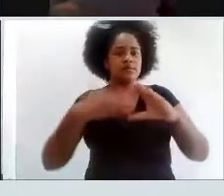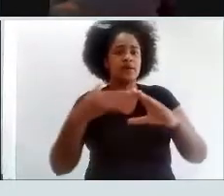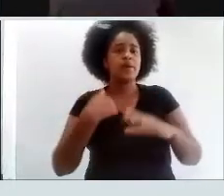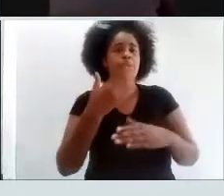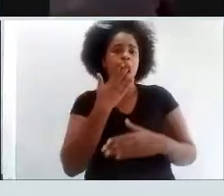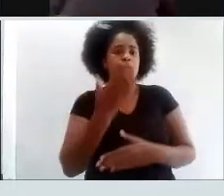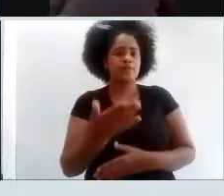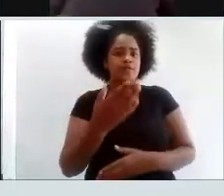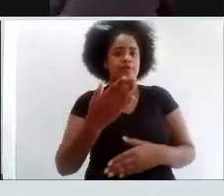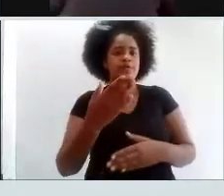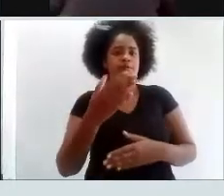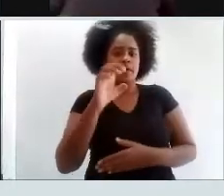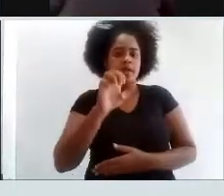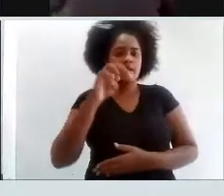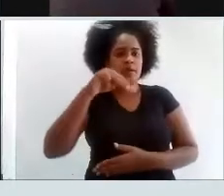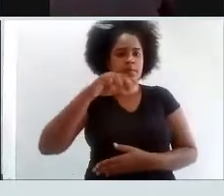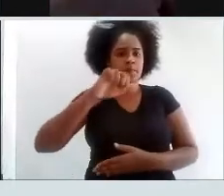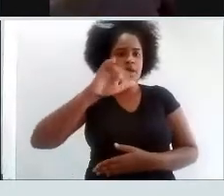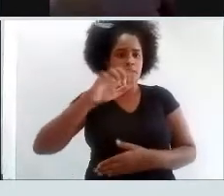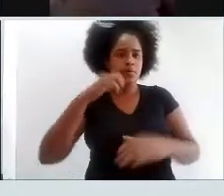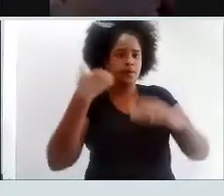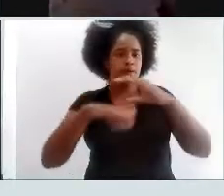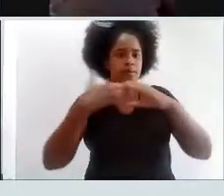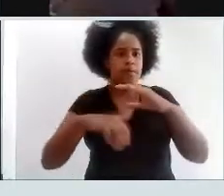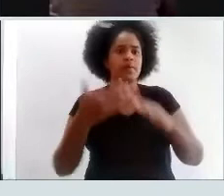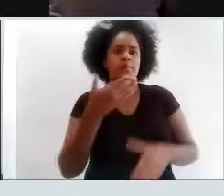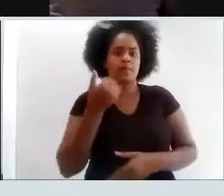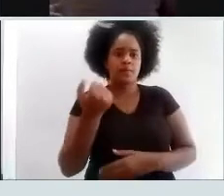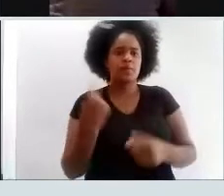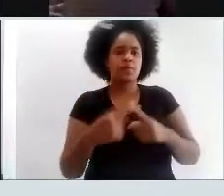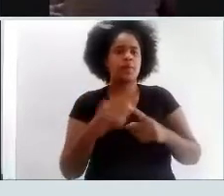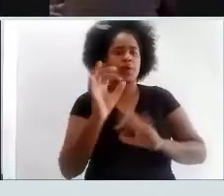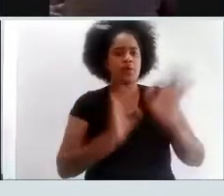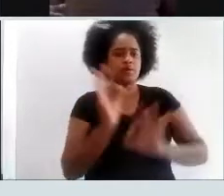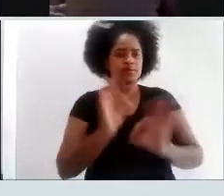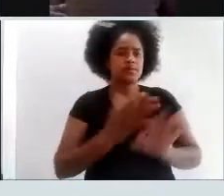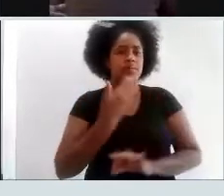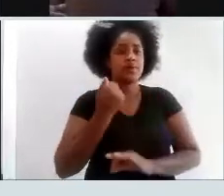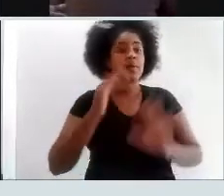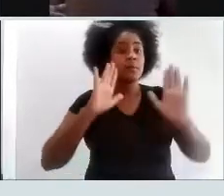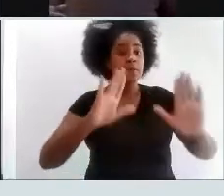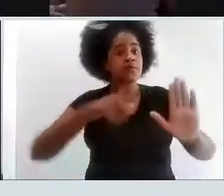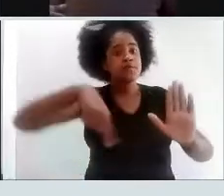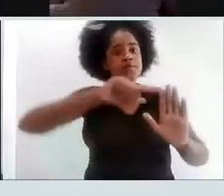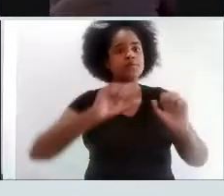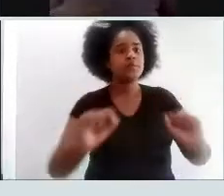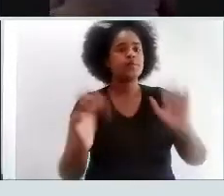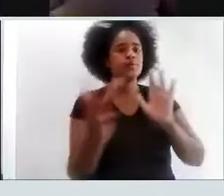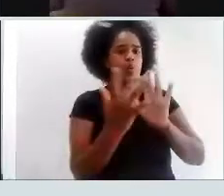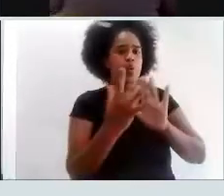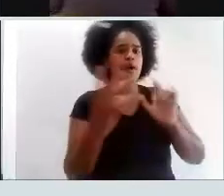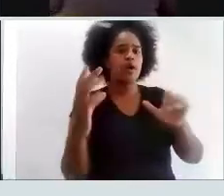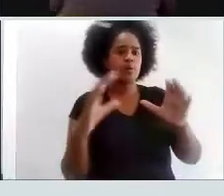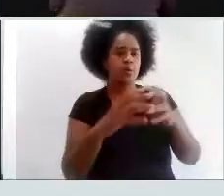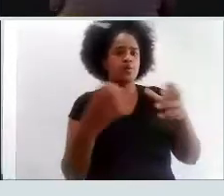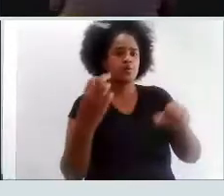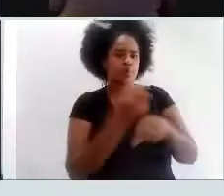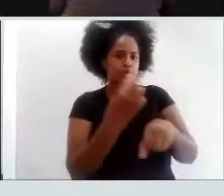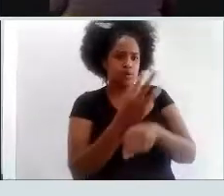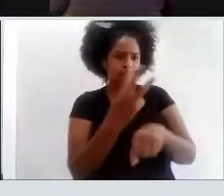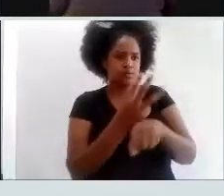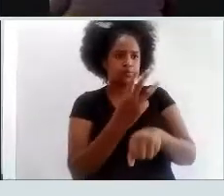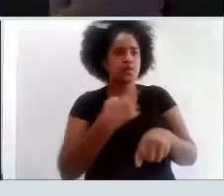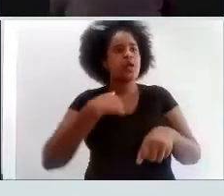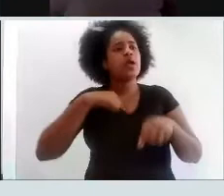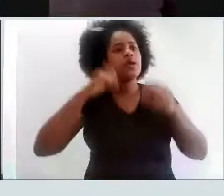fica organizado para os dois lados. Mas vocês também podem, obviamente, entrar em contato com a gente por WhatsApp. Mas aí eu informo tudo